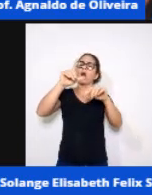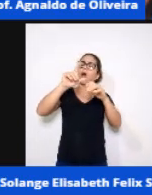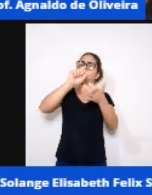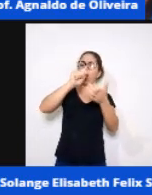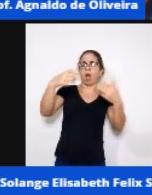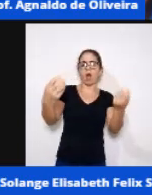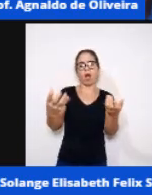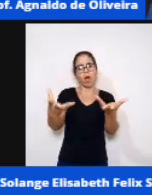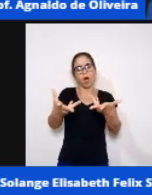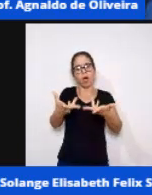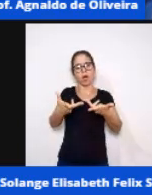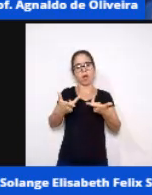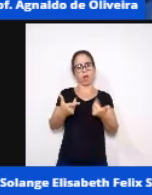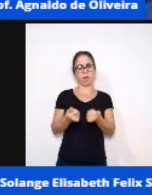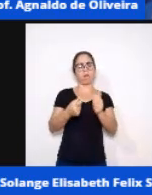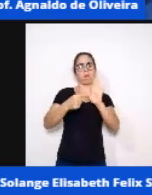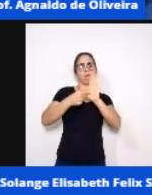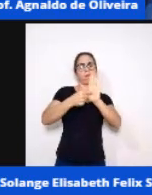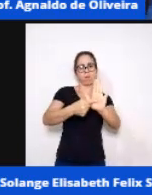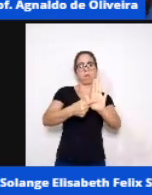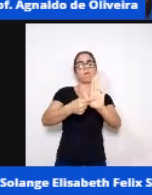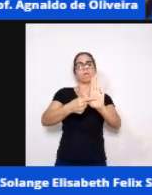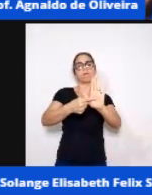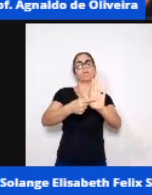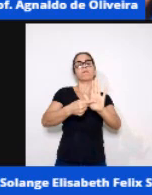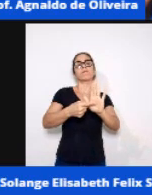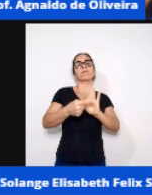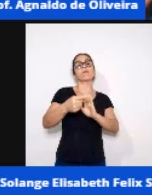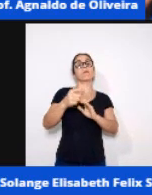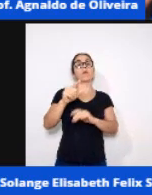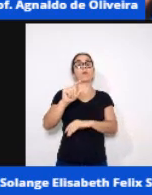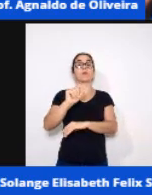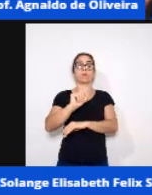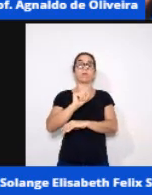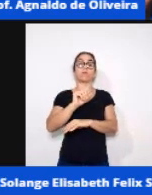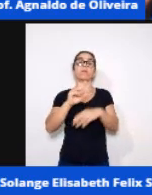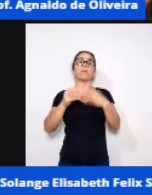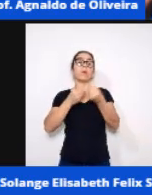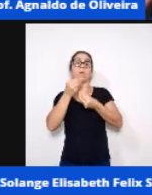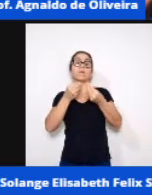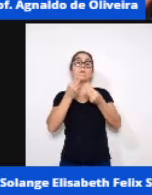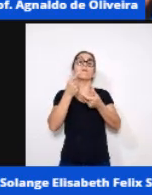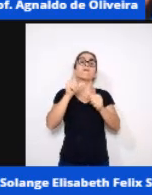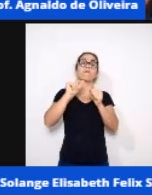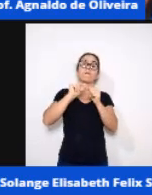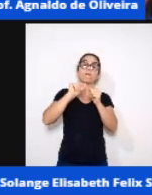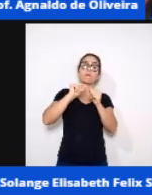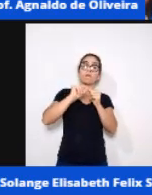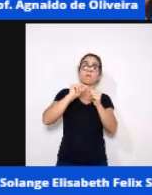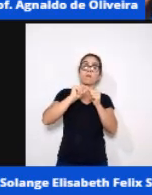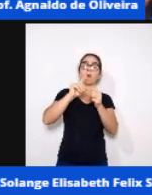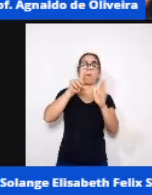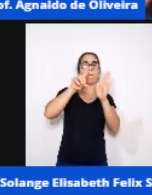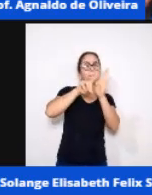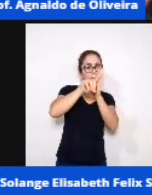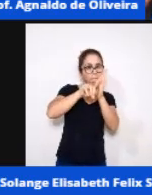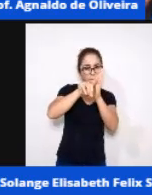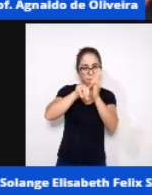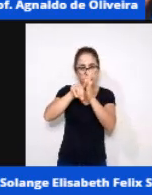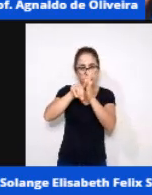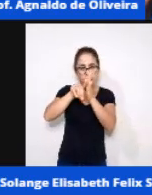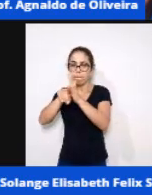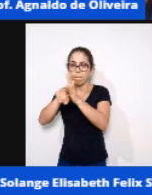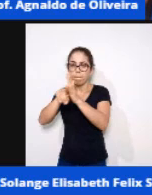atividade. Nesse caso, então, nós faremos uma busca no referencial curricular da REME, para que nós